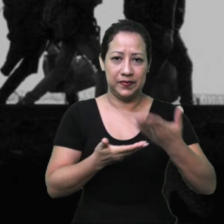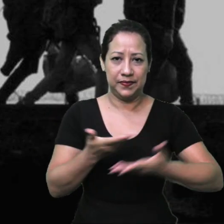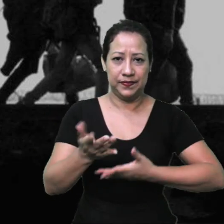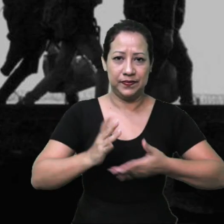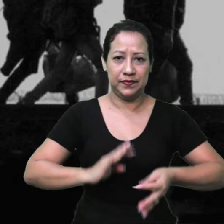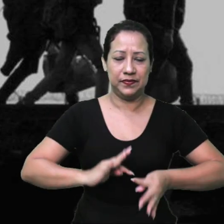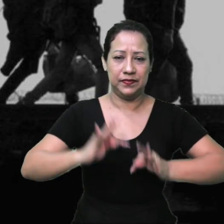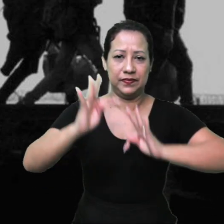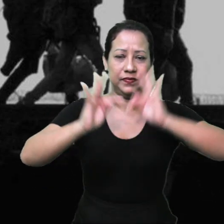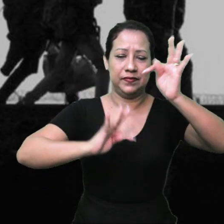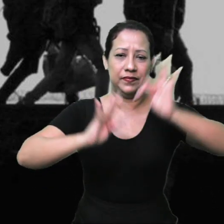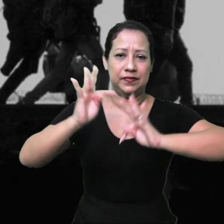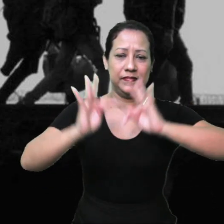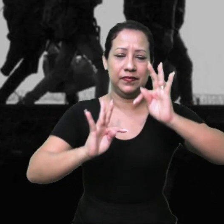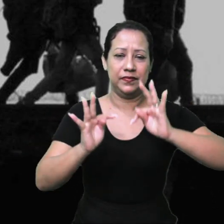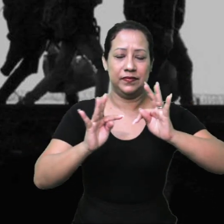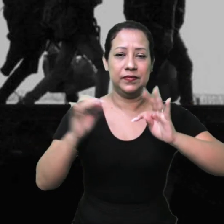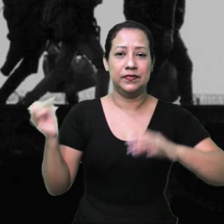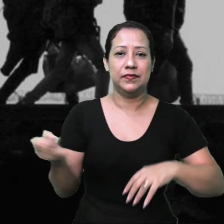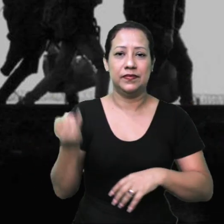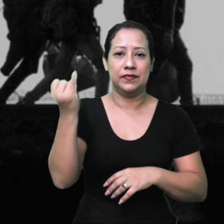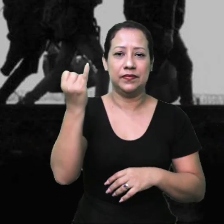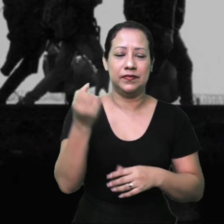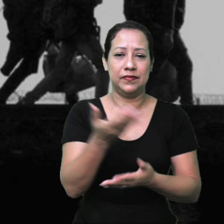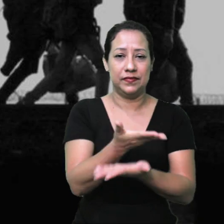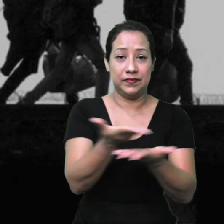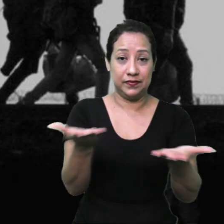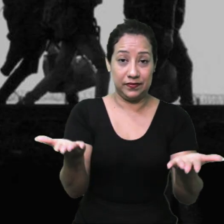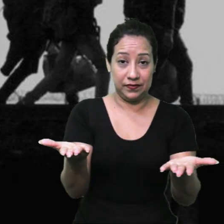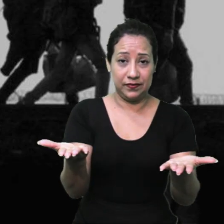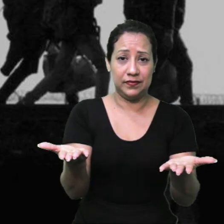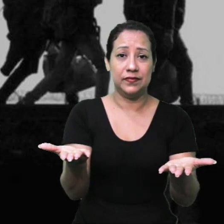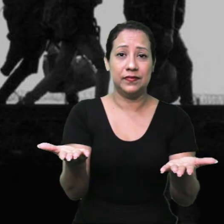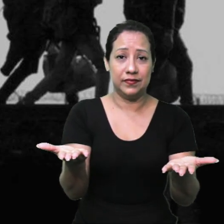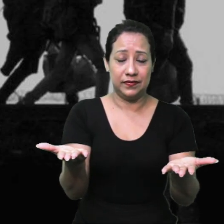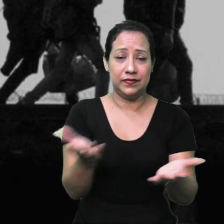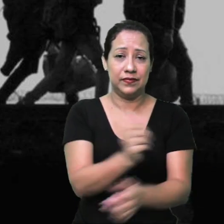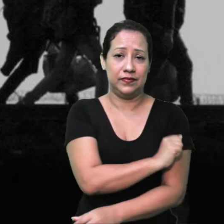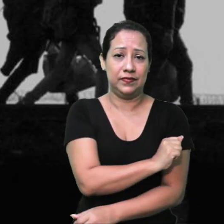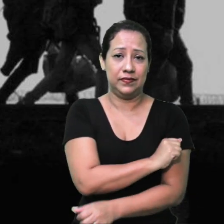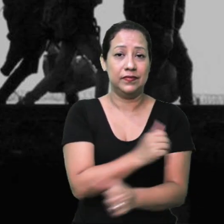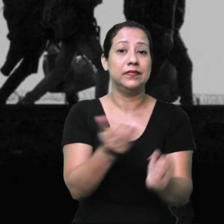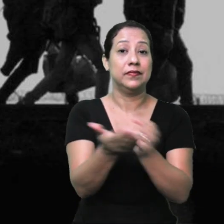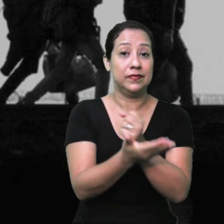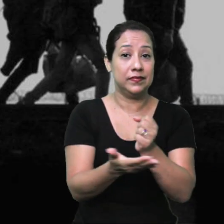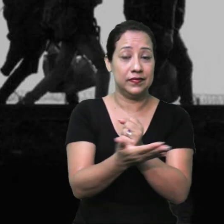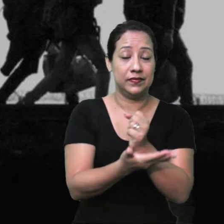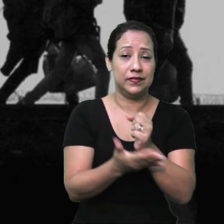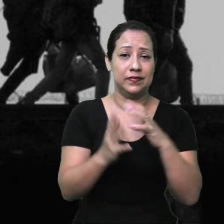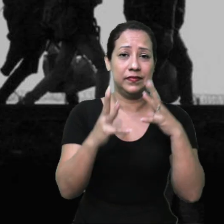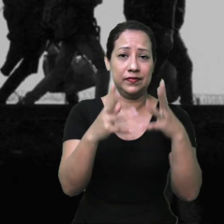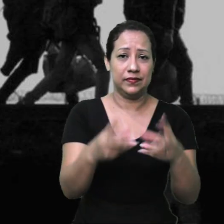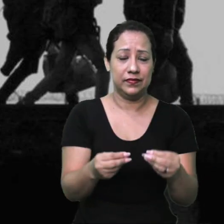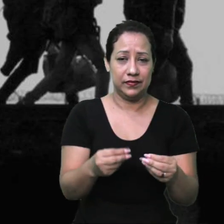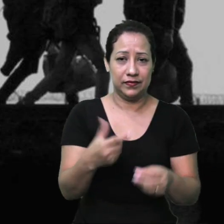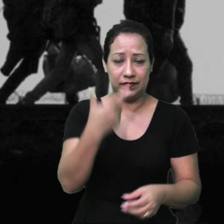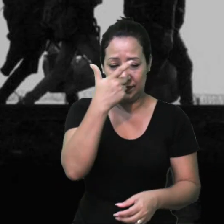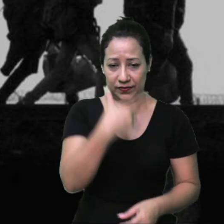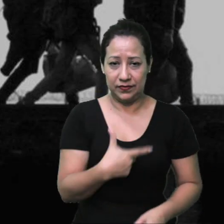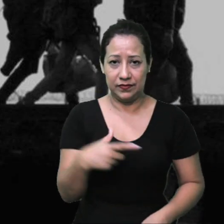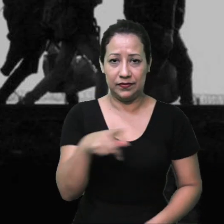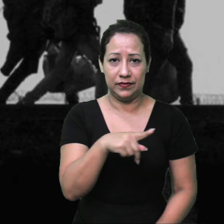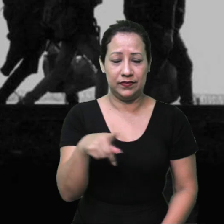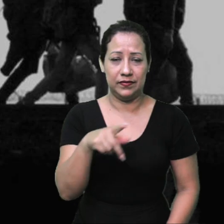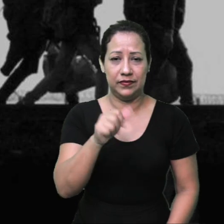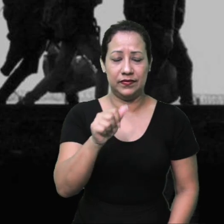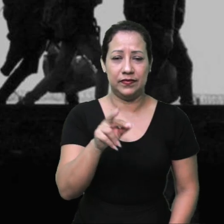vocês. Vocês é a base de tudo. Nós que fazemos parte da equipe de Geografia, eu sou o professor Arimateia, tenho o